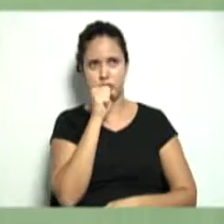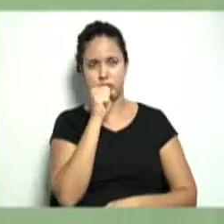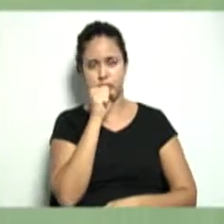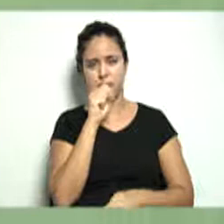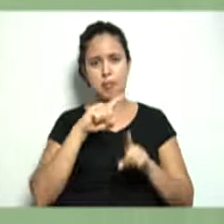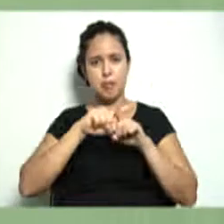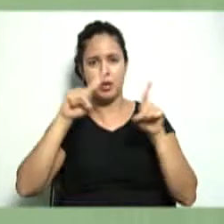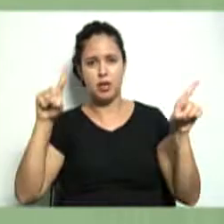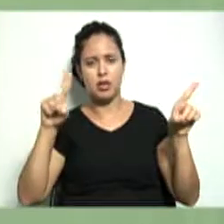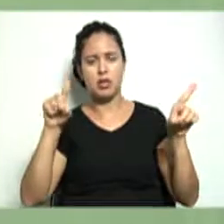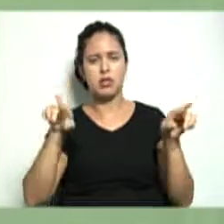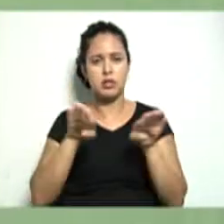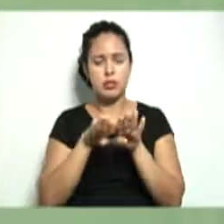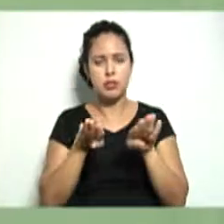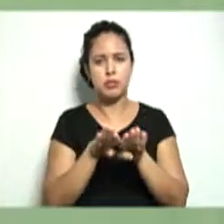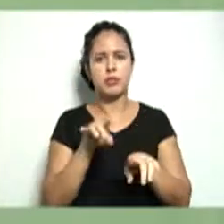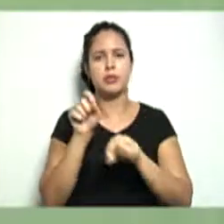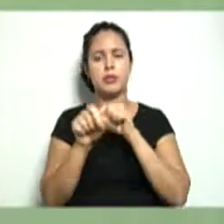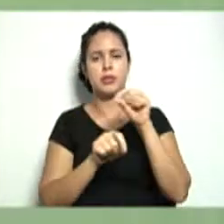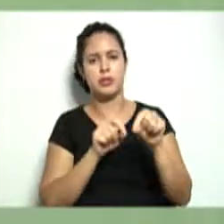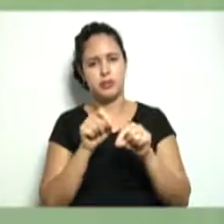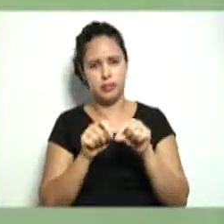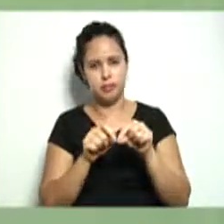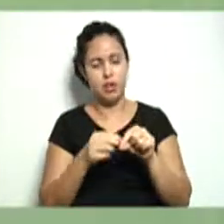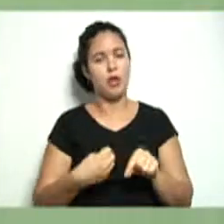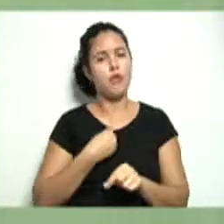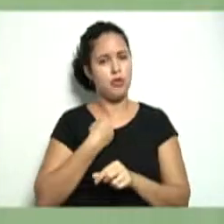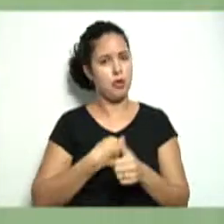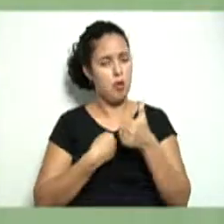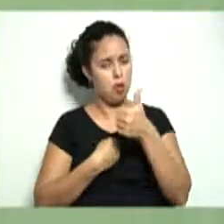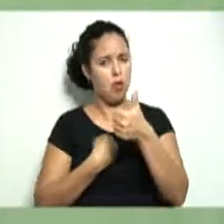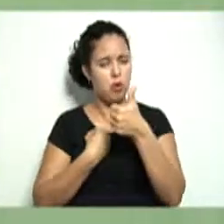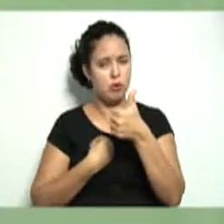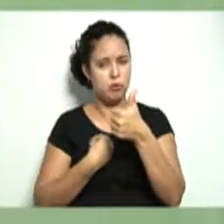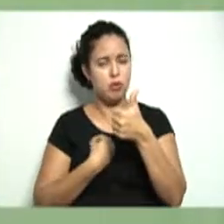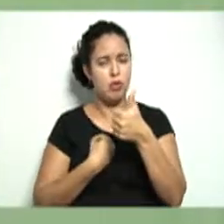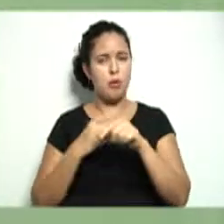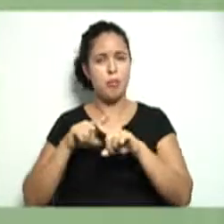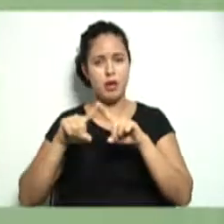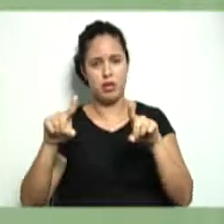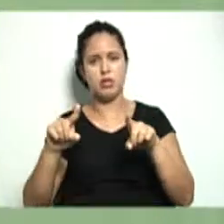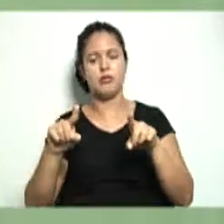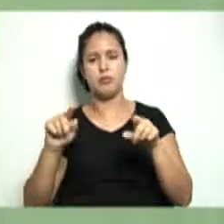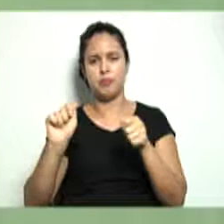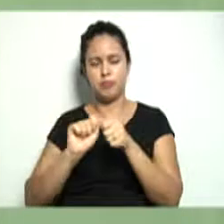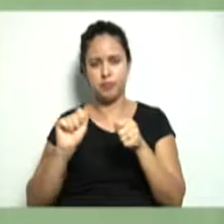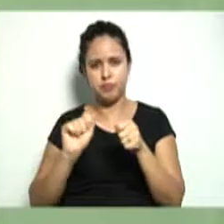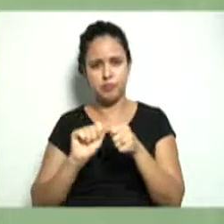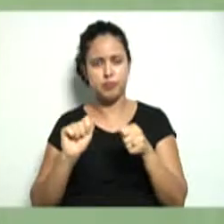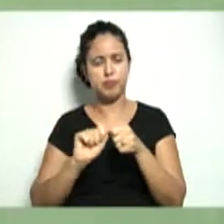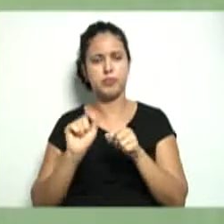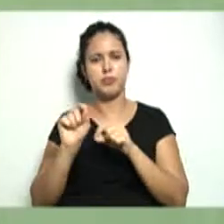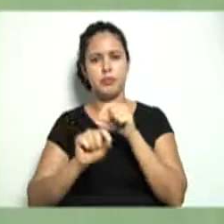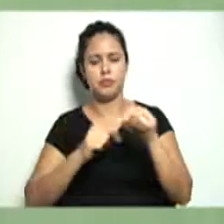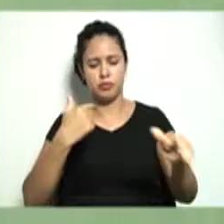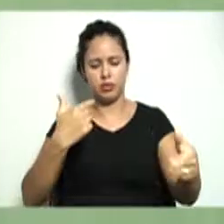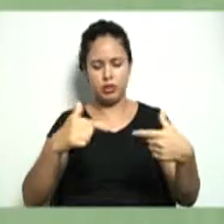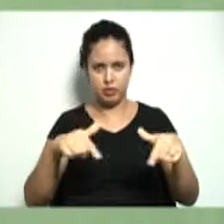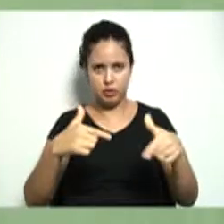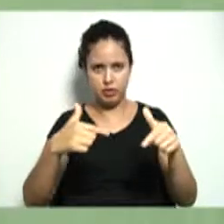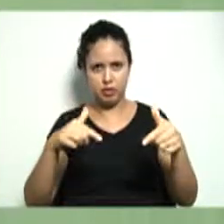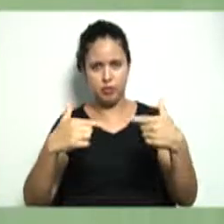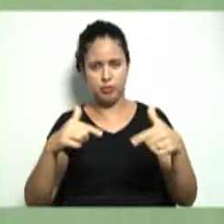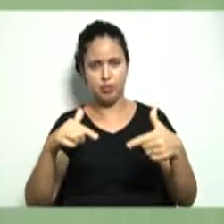também, enquanto ele vivia, ele realizava aqui o